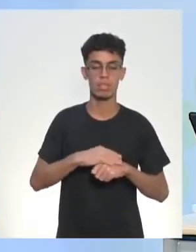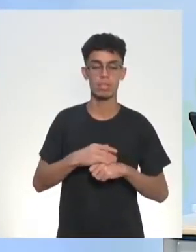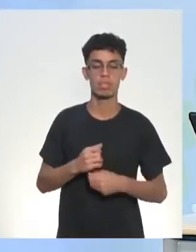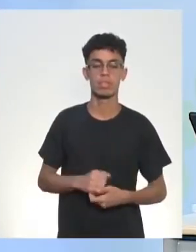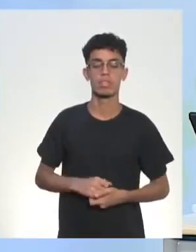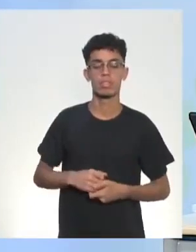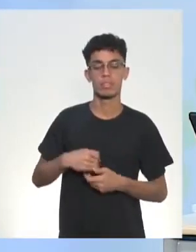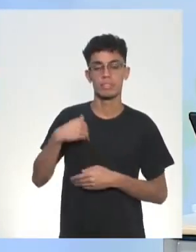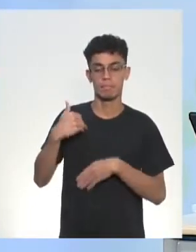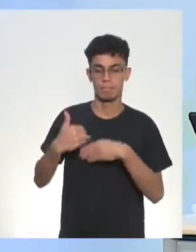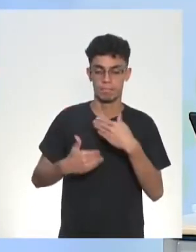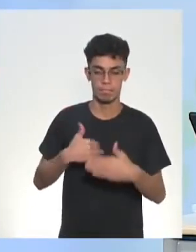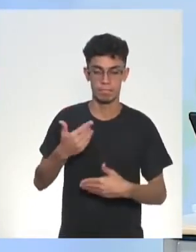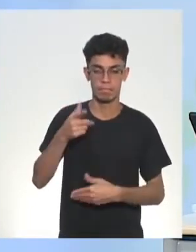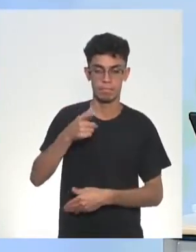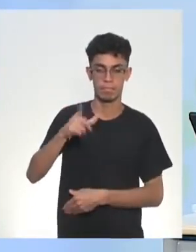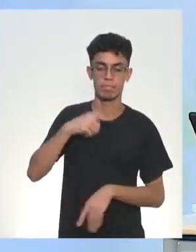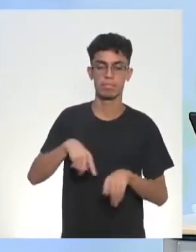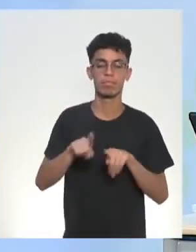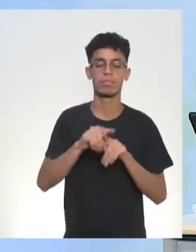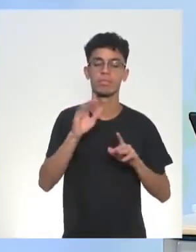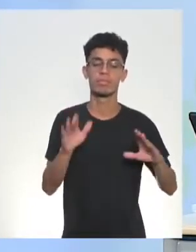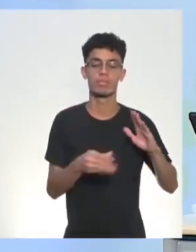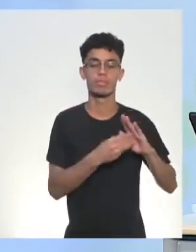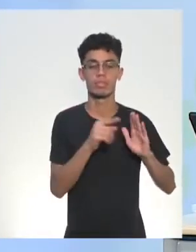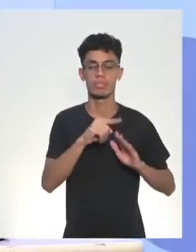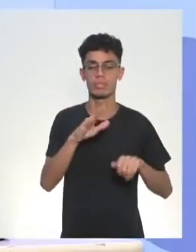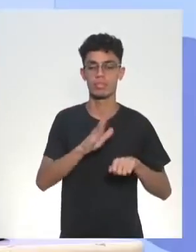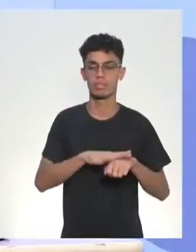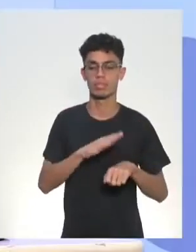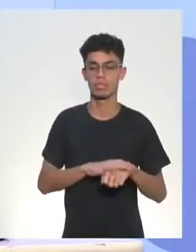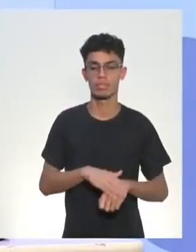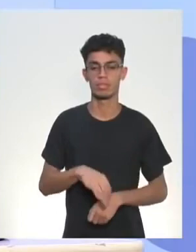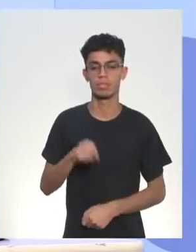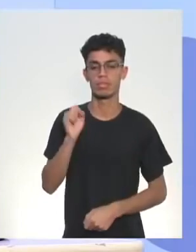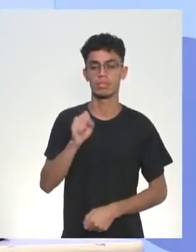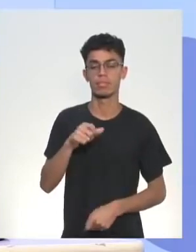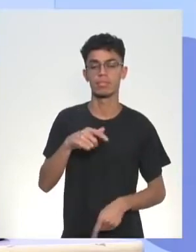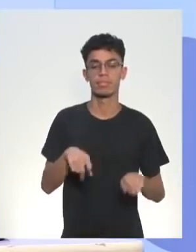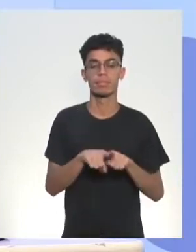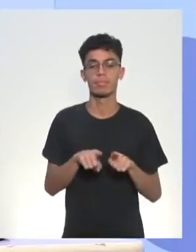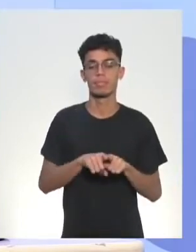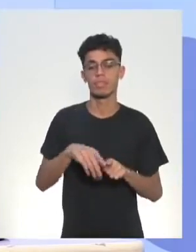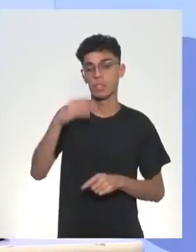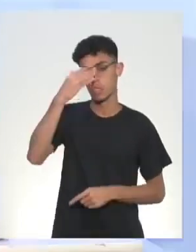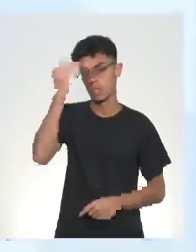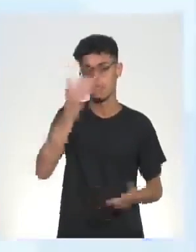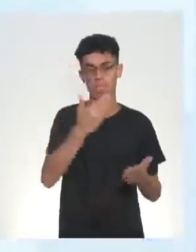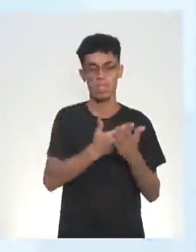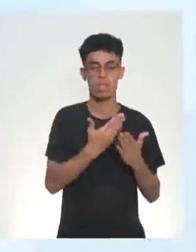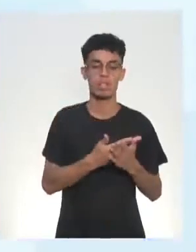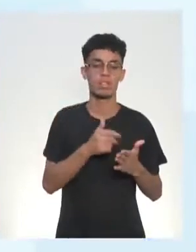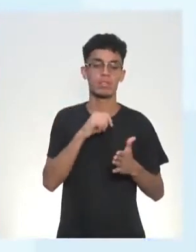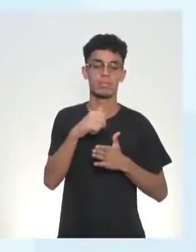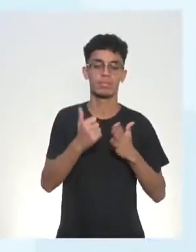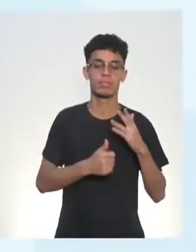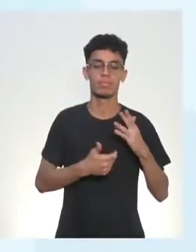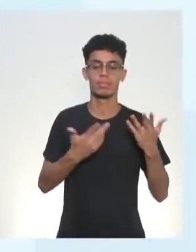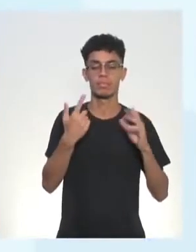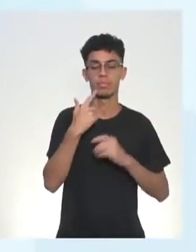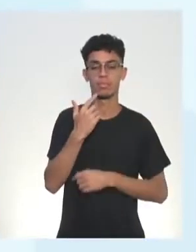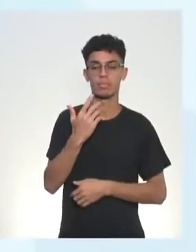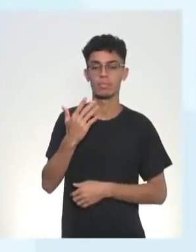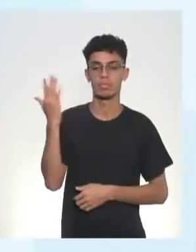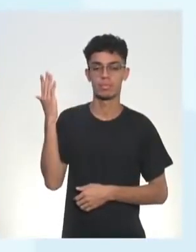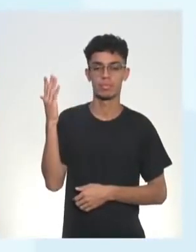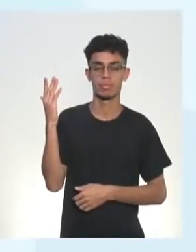do bimestre passado, que ainda está lá disponível, né, professora Inês? Isso mesmo. E também não esqueça de avaliar a nossa aula. Tá aparecendo para você aí o